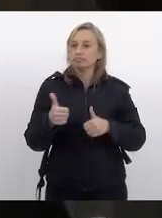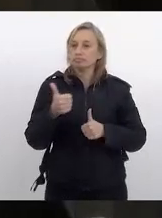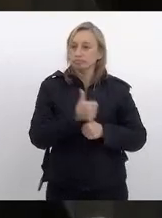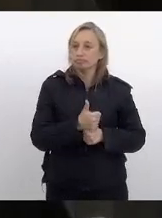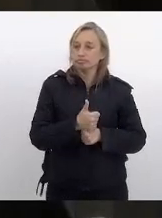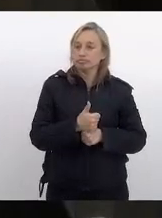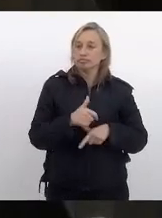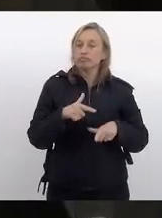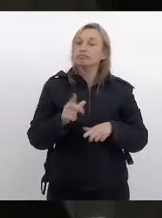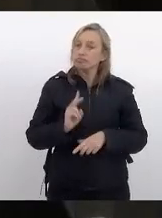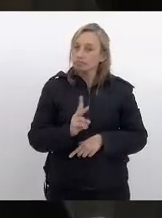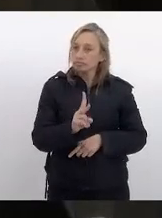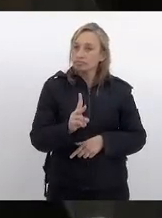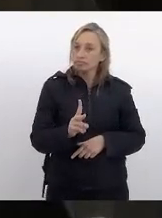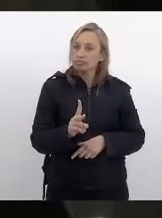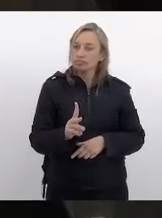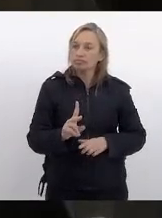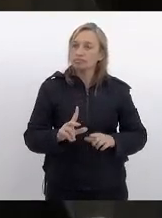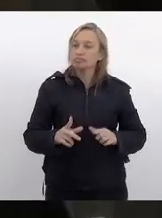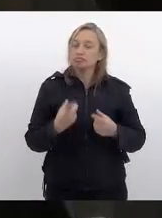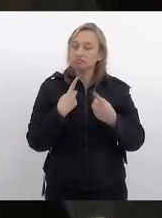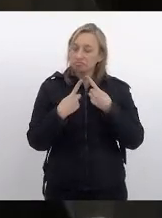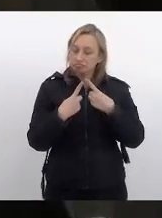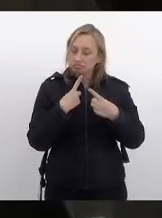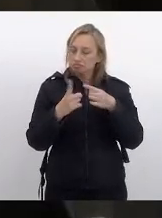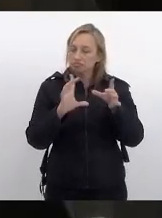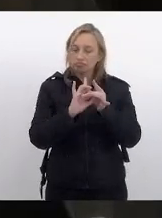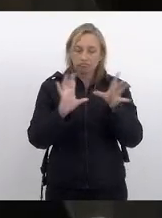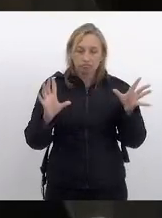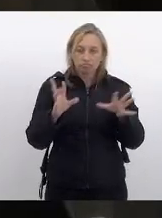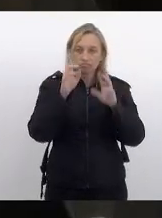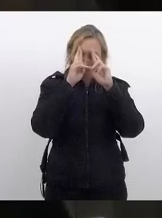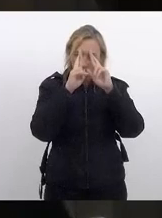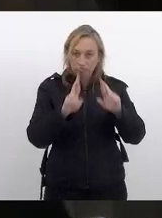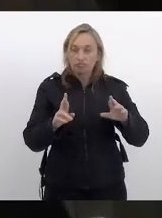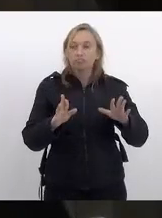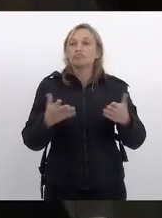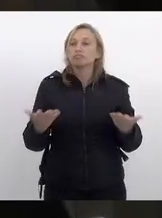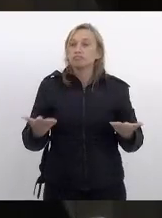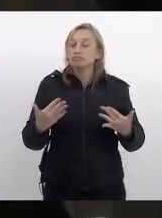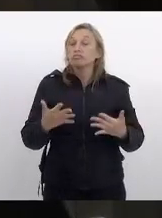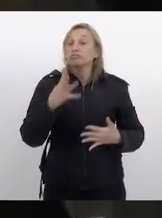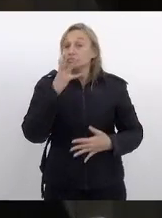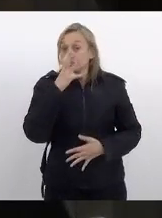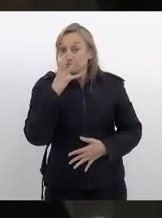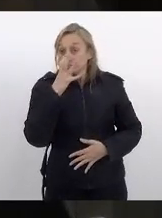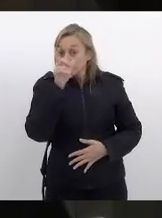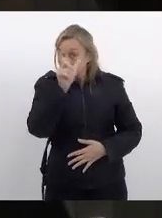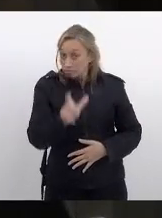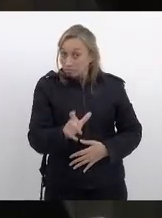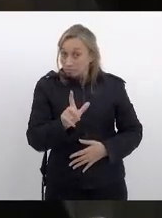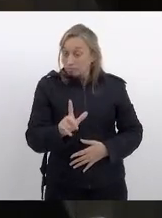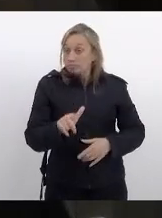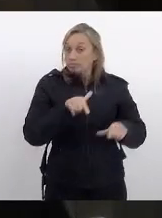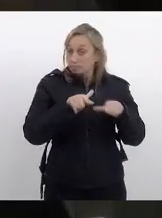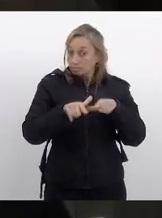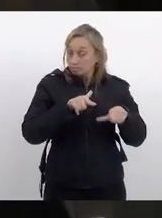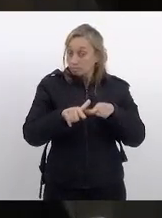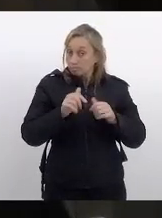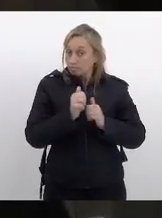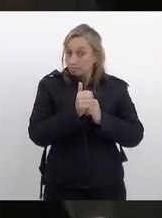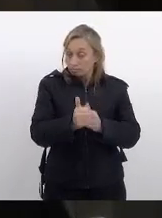sempre o fez de forma muito dialógica democrática respeitosa Tenho muita admiração pela forma como vossa excelência